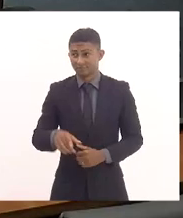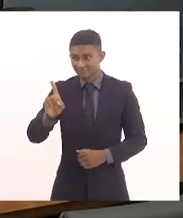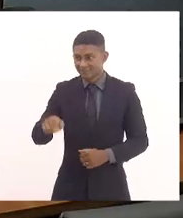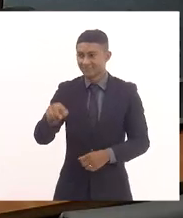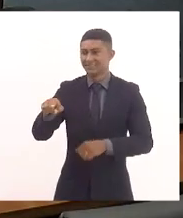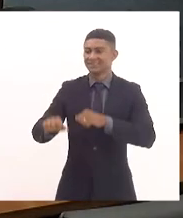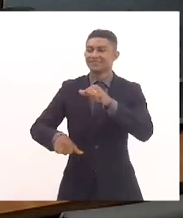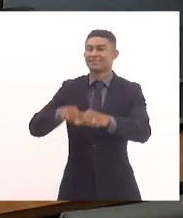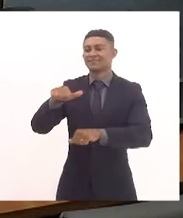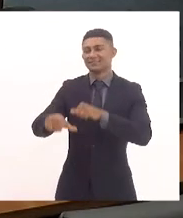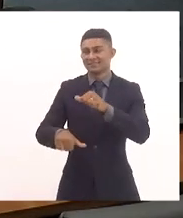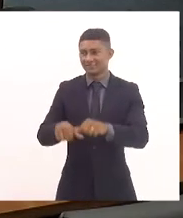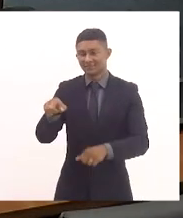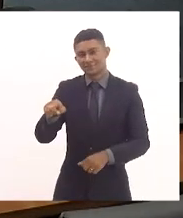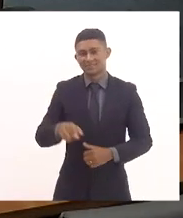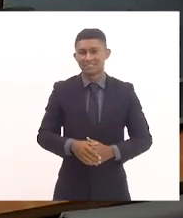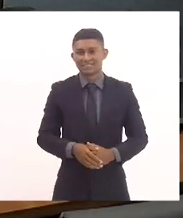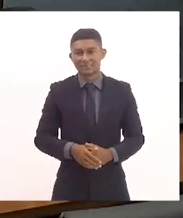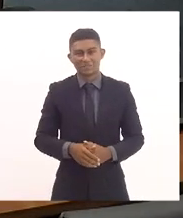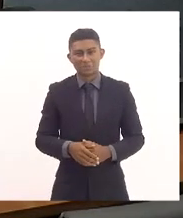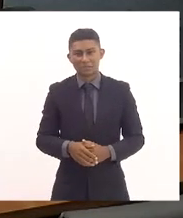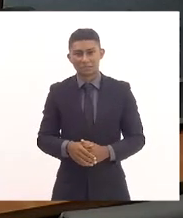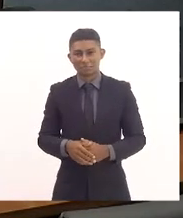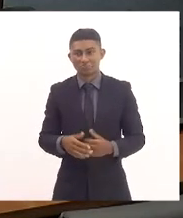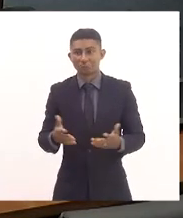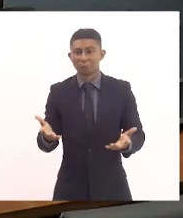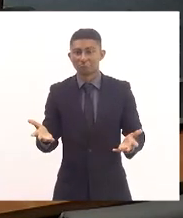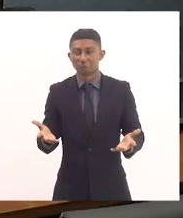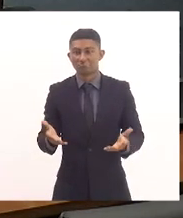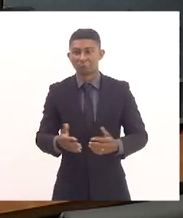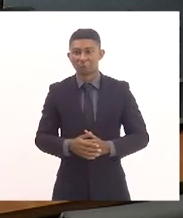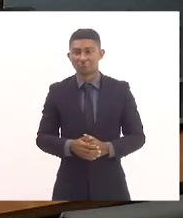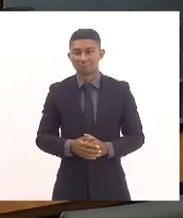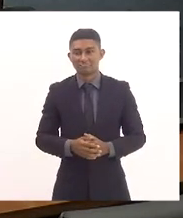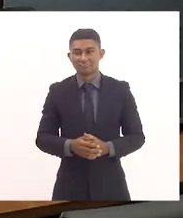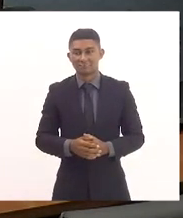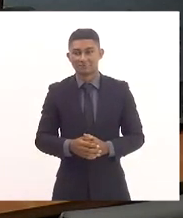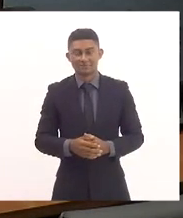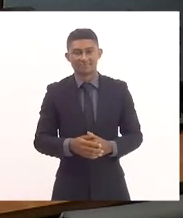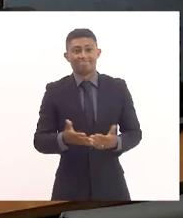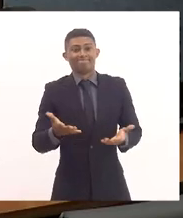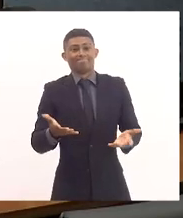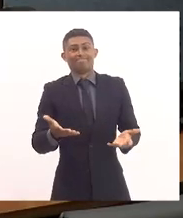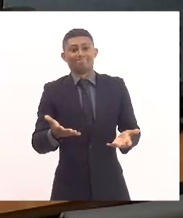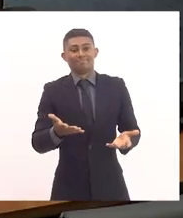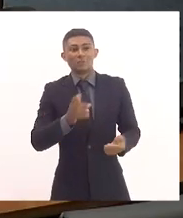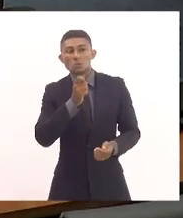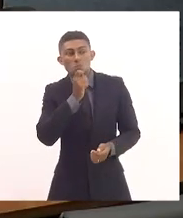Mudou, viu? Sim, mas não tem ninguém aí, eu tenho que me apresentar, né? Não pode ficar. Lacuna não pode, né, professor?